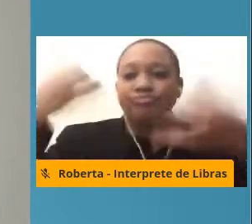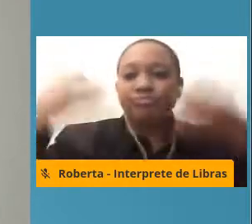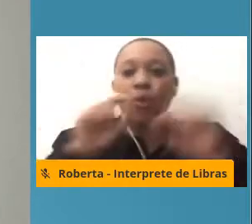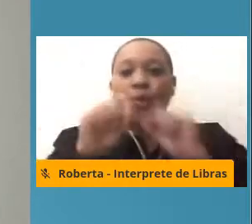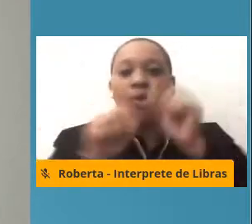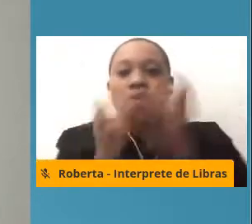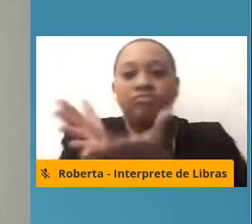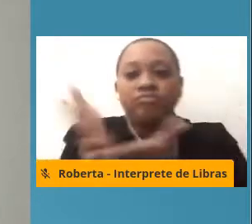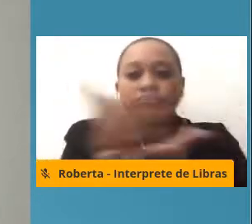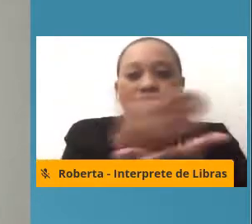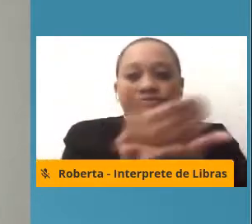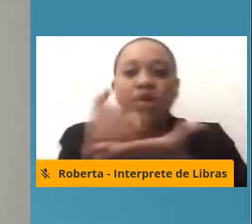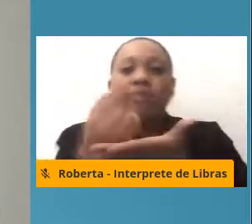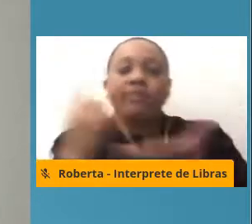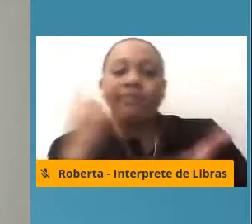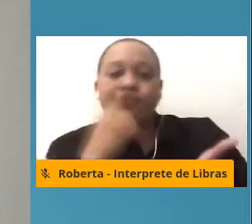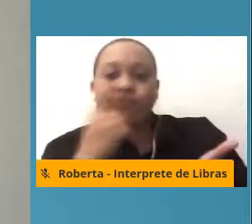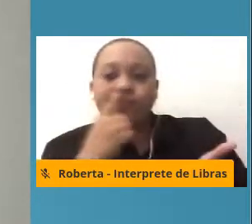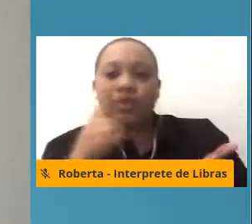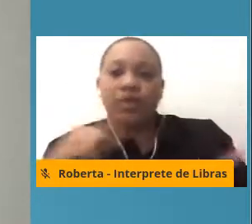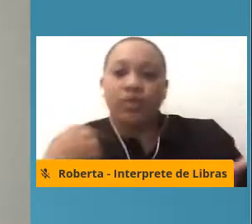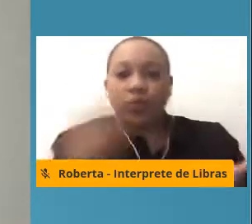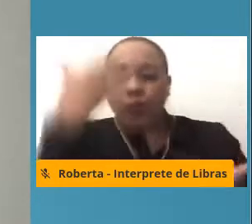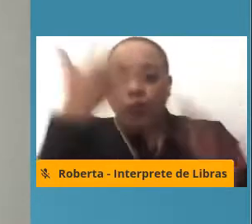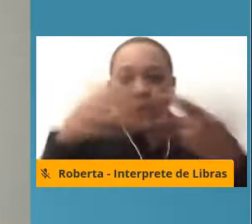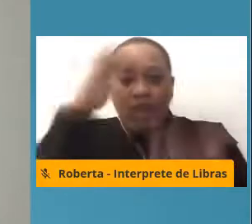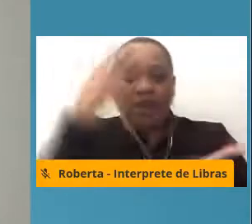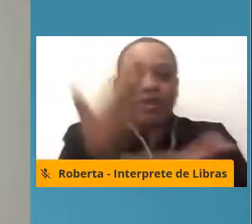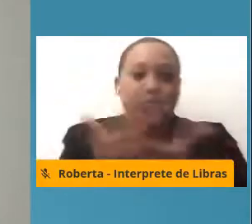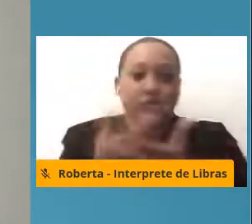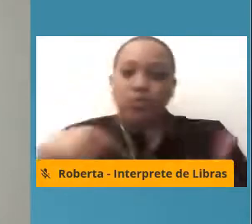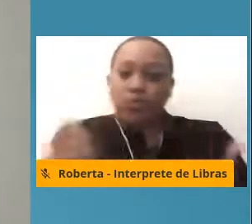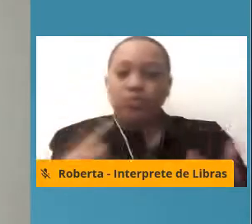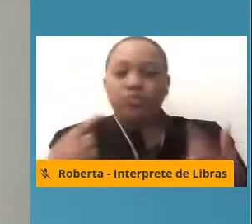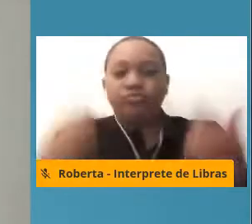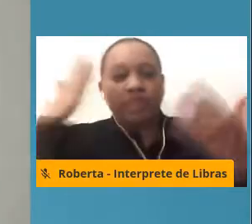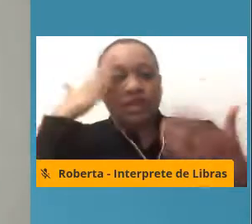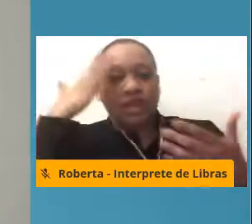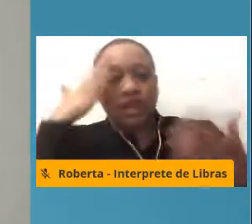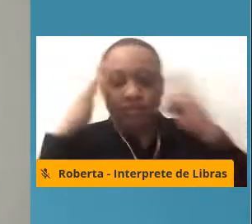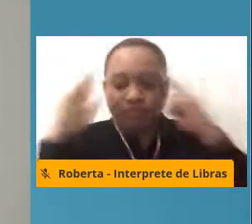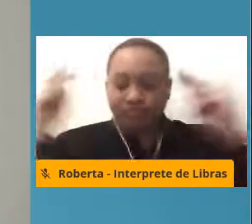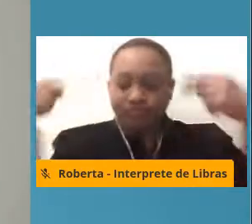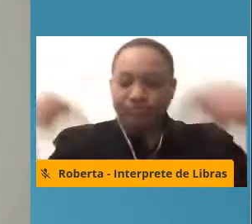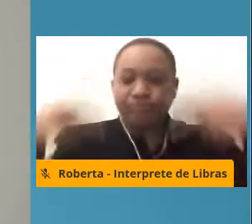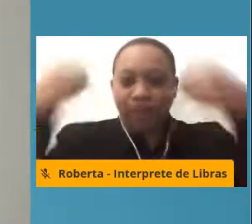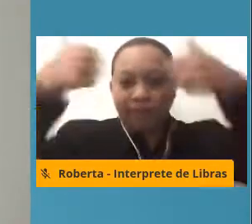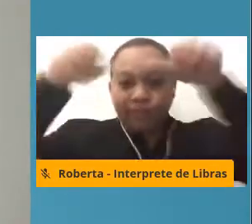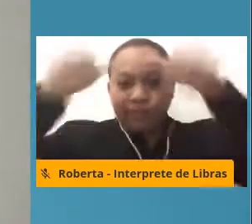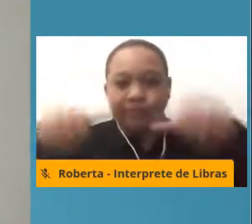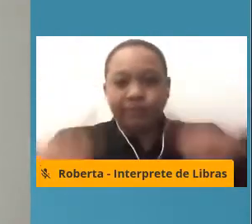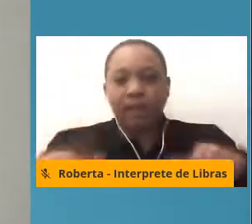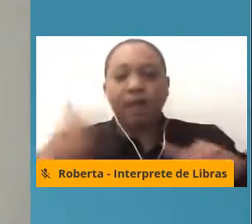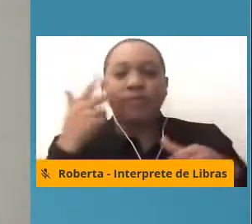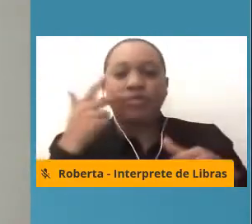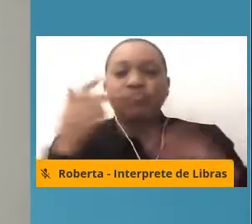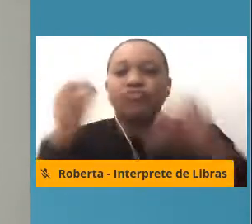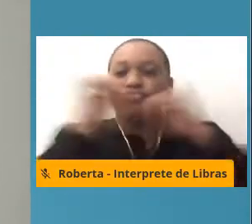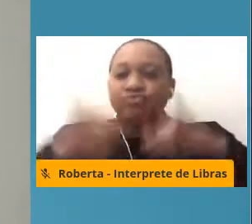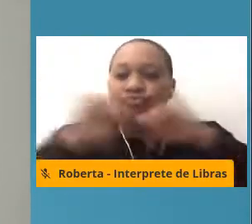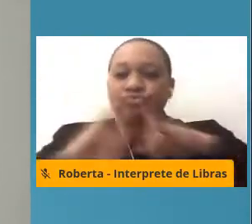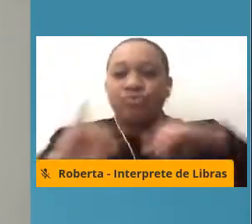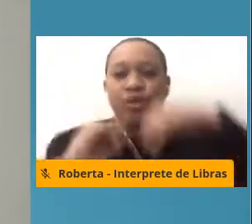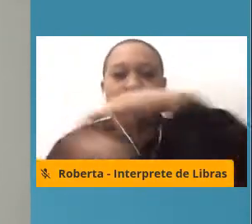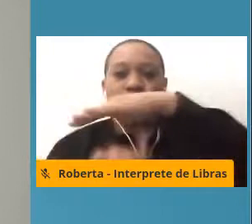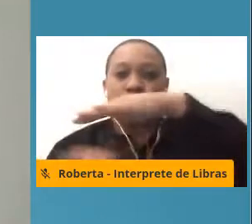Isso é uma falha nossa, né, isso é uma crítica, uma autocrítica que a gente vê muito o pessoal do Instituto Questão de Ciência, que é um instituto